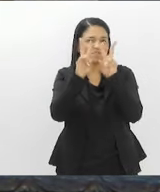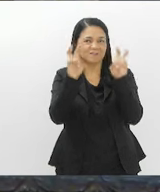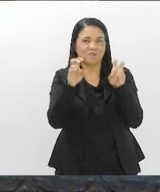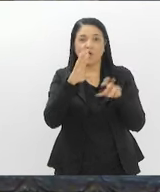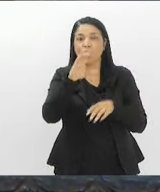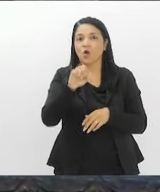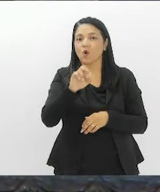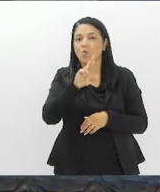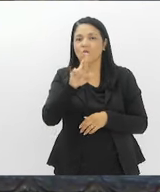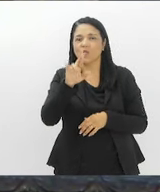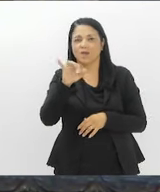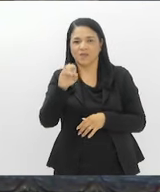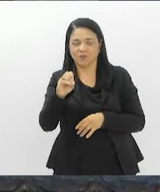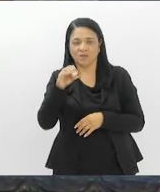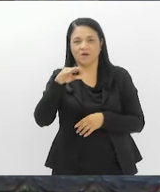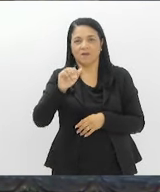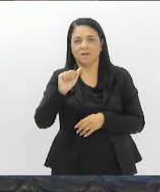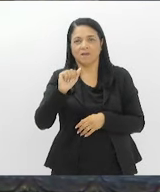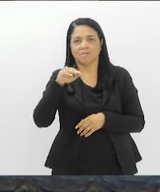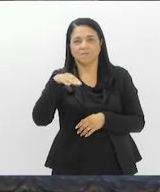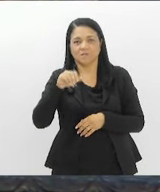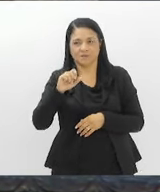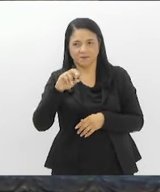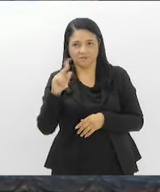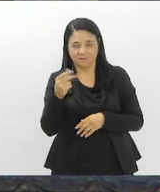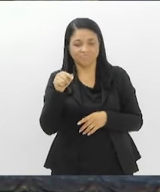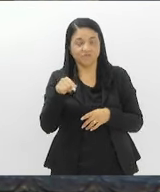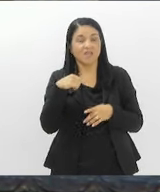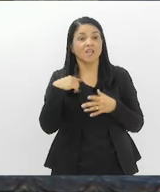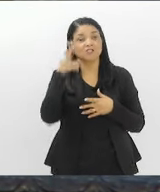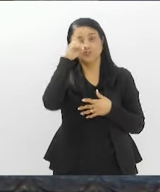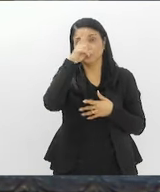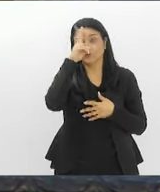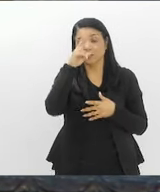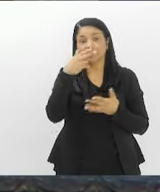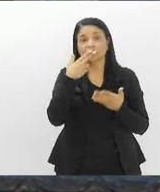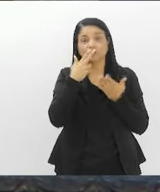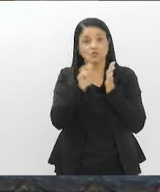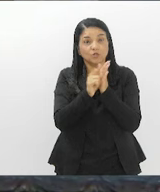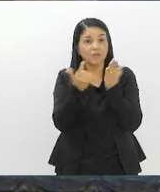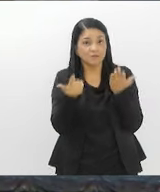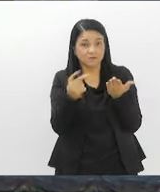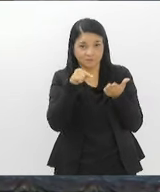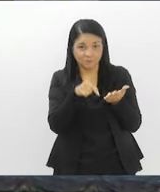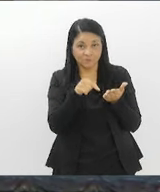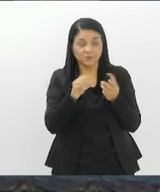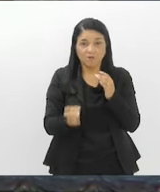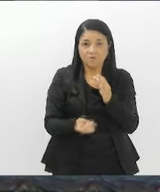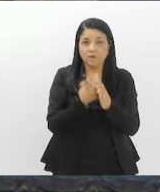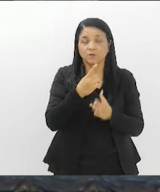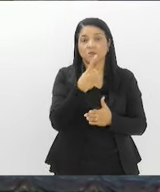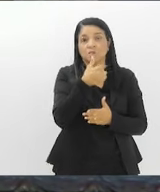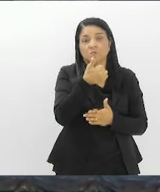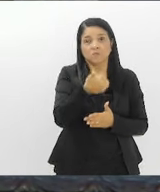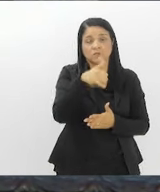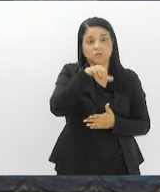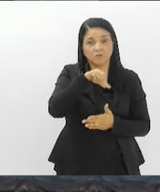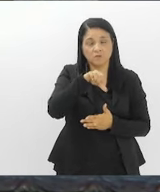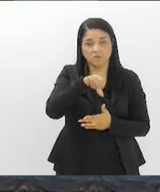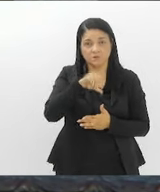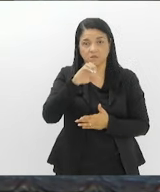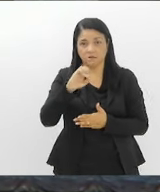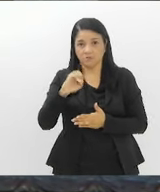gente está falando da história do jornalismo do país, né? O Correio da Manhã é fundado em 1901 por